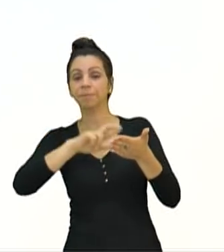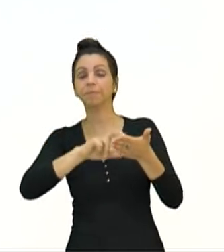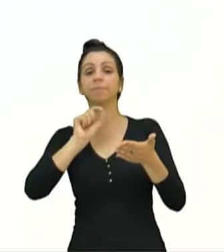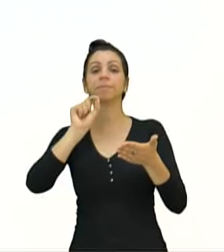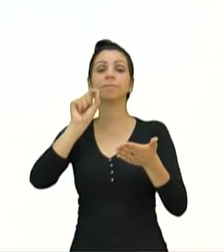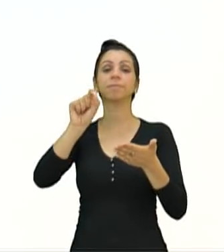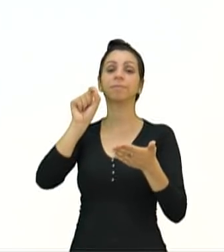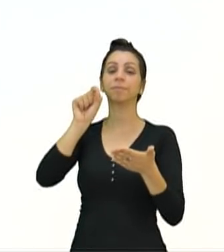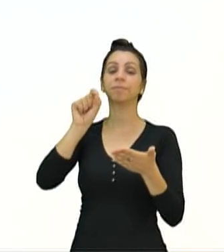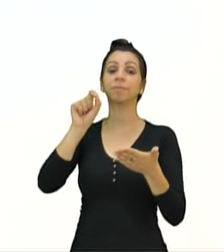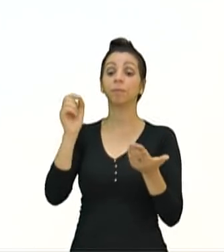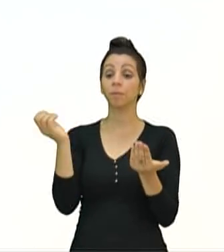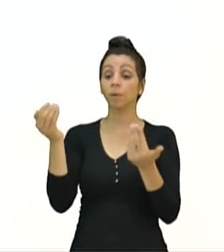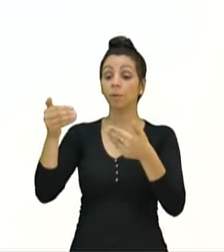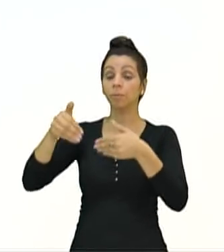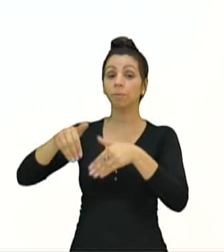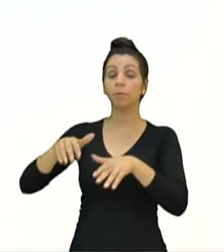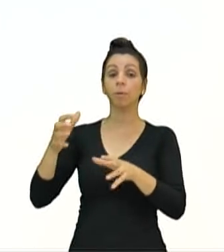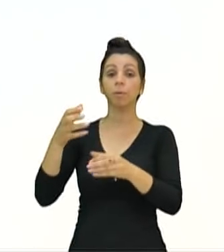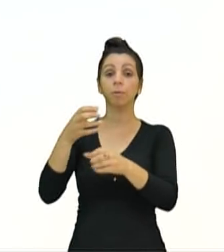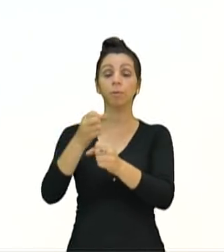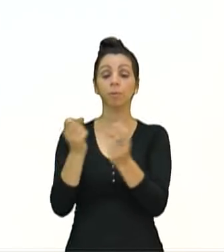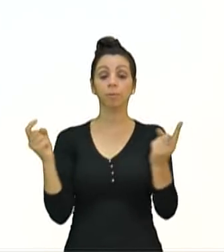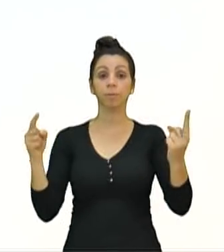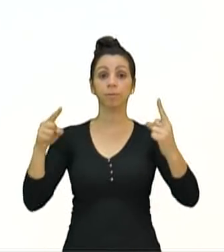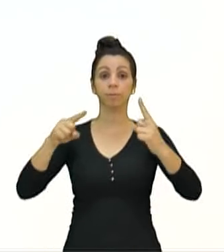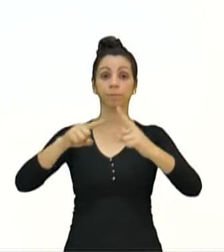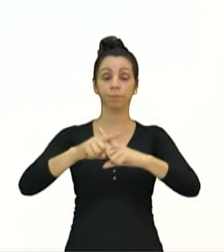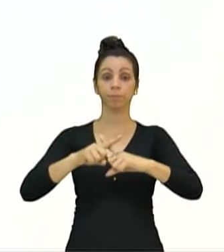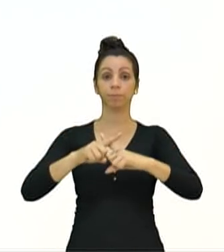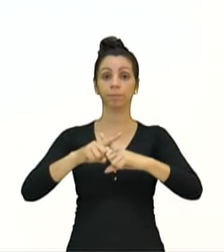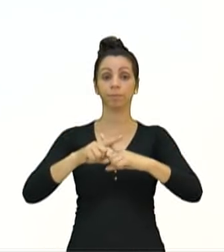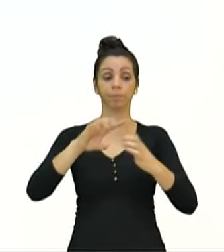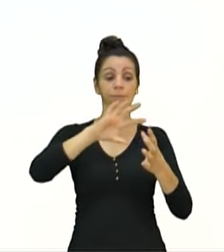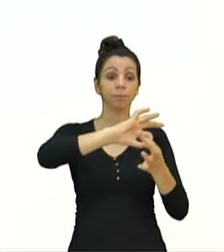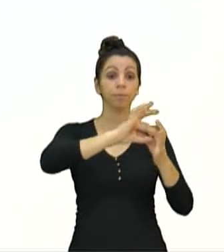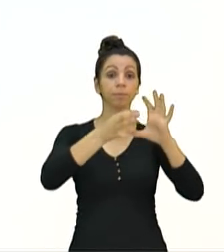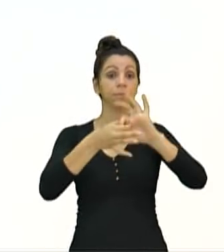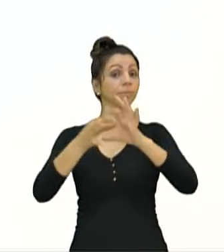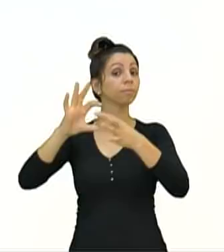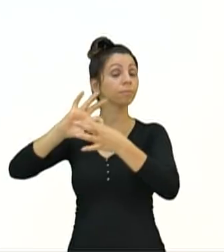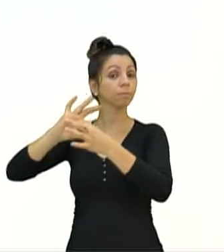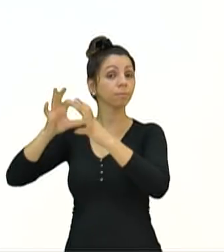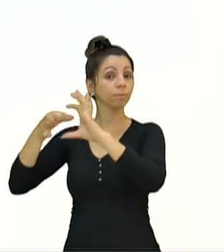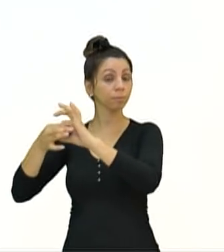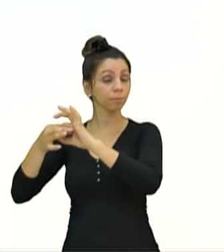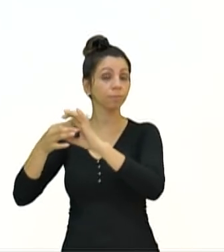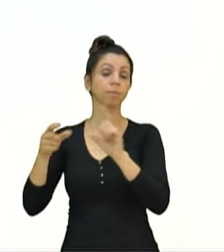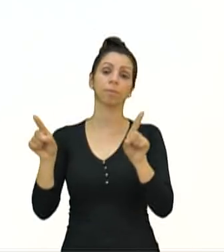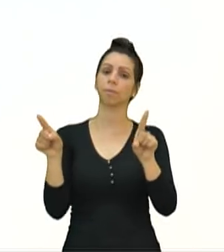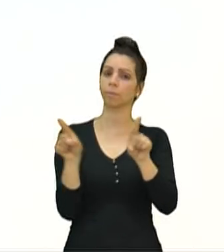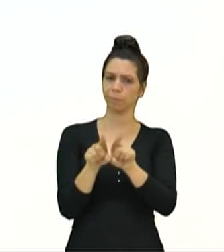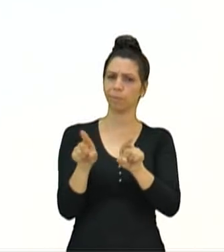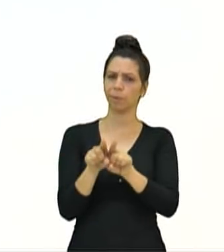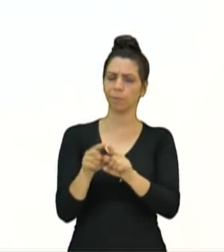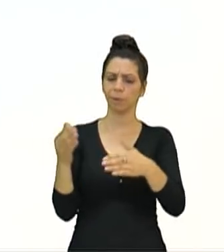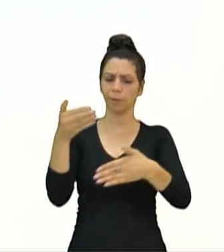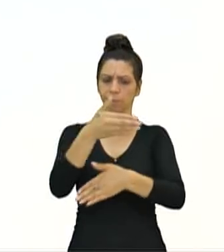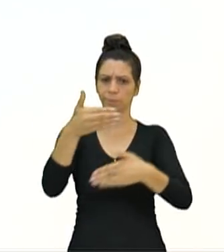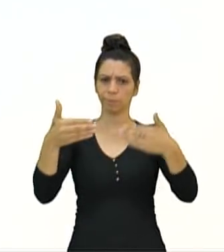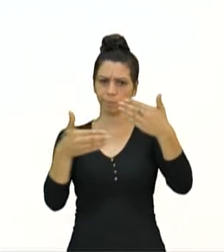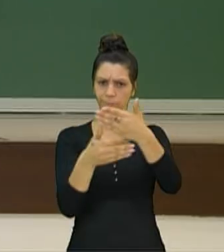são as provas de competição do programa olímpico? Nós também vimos nos